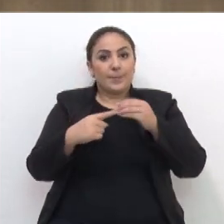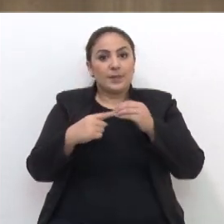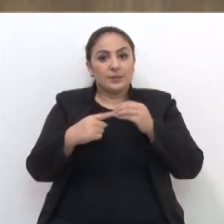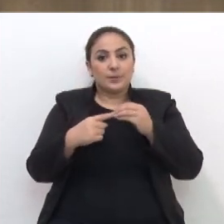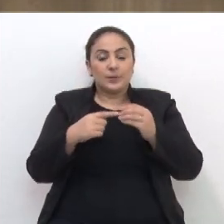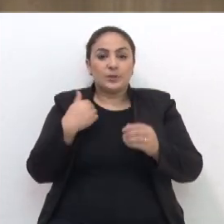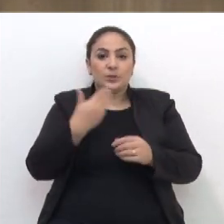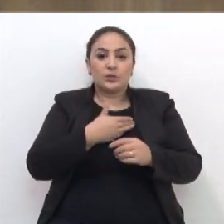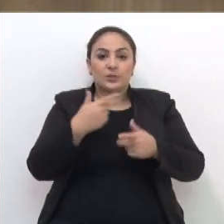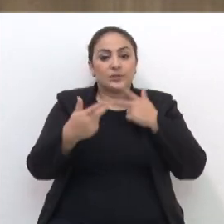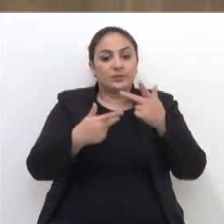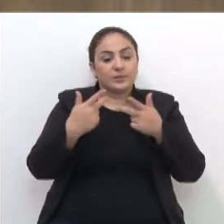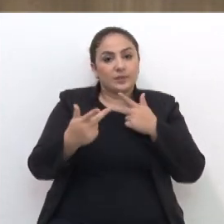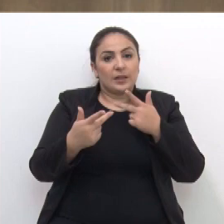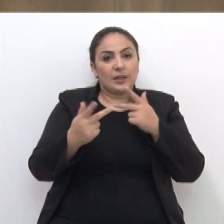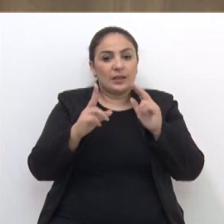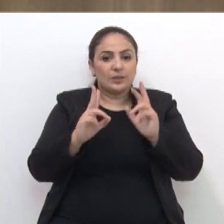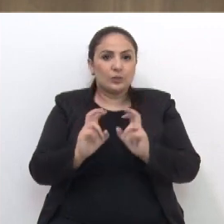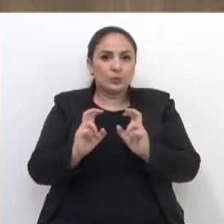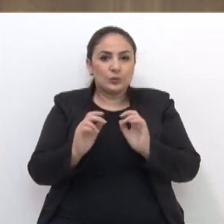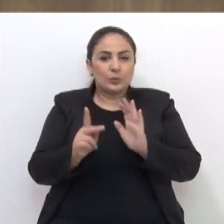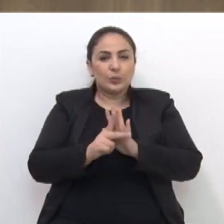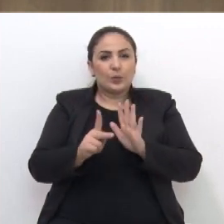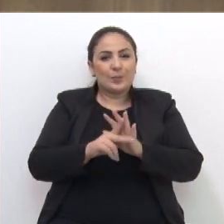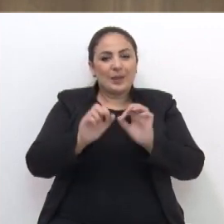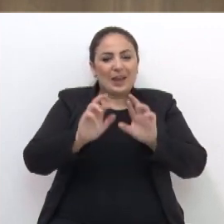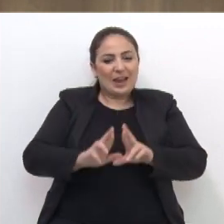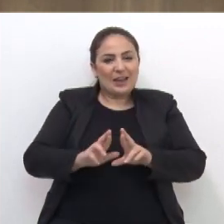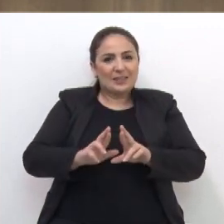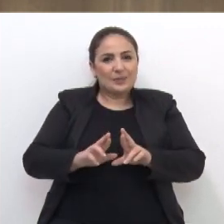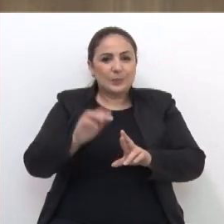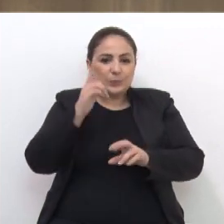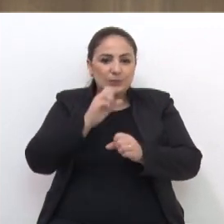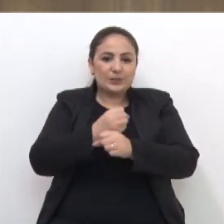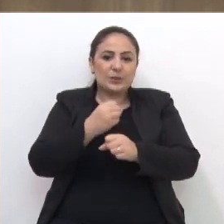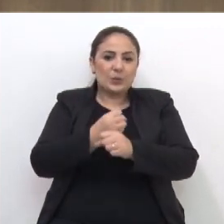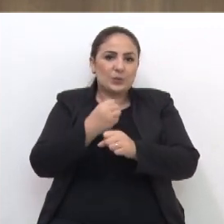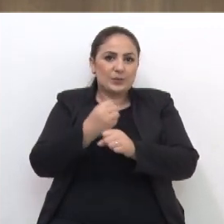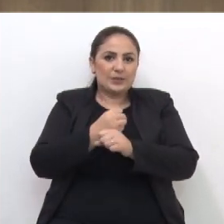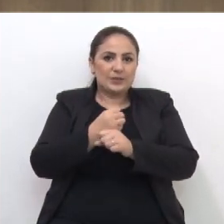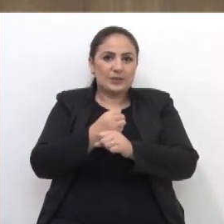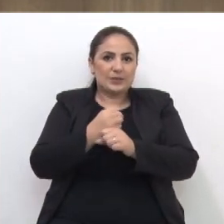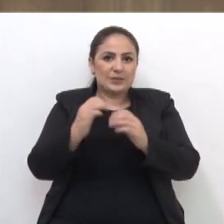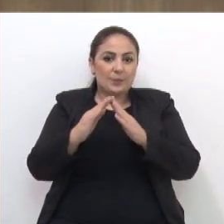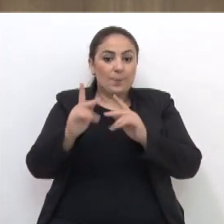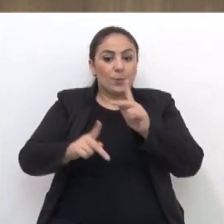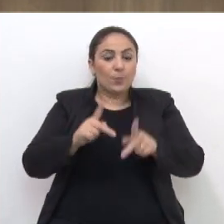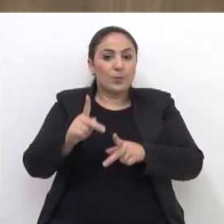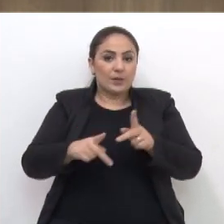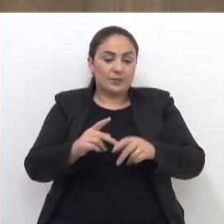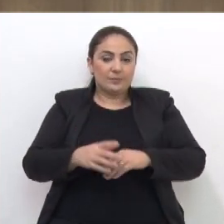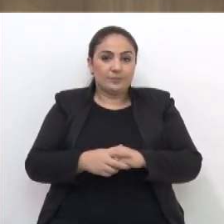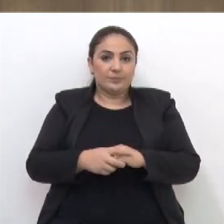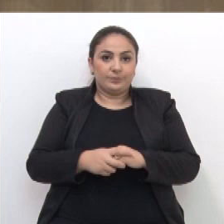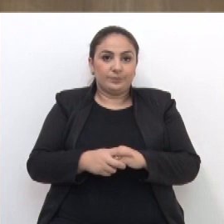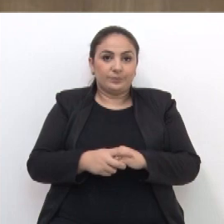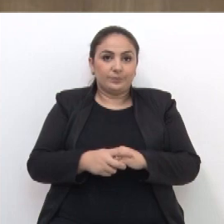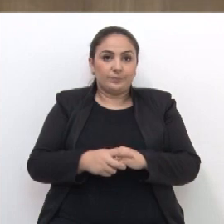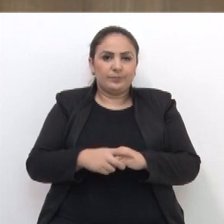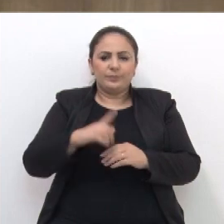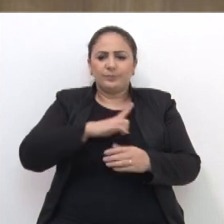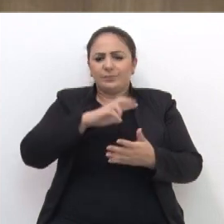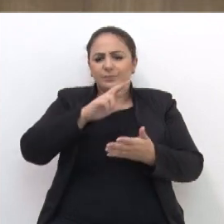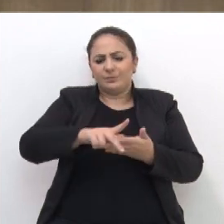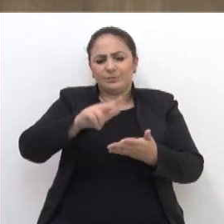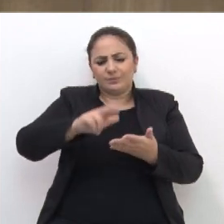transformadas em ZEIs, né? Que são áreas de interesse social, onde os investidores querem fazer casa